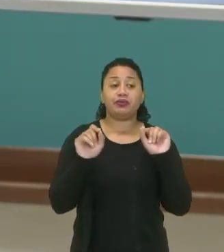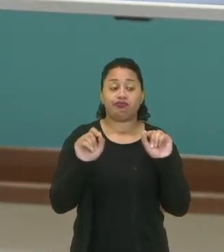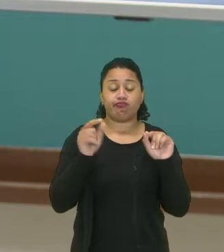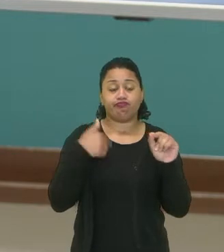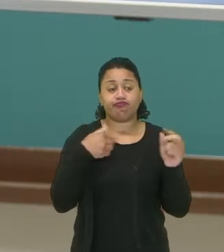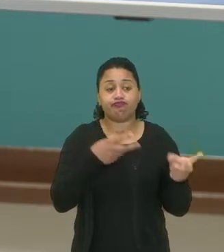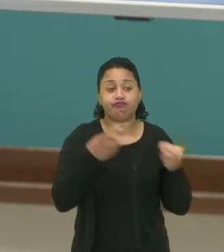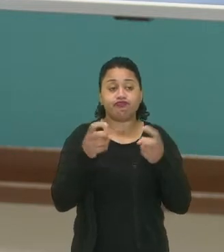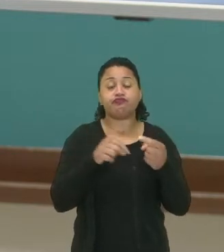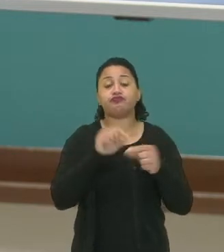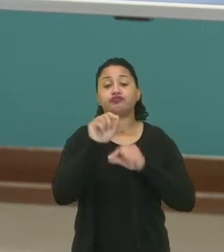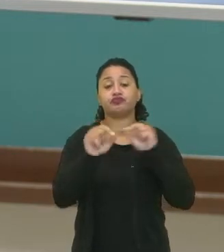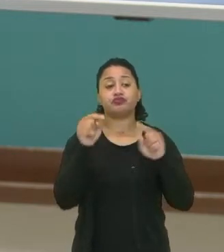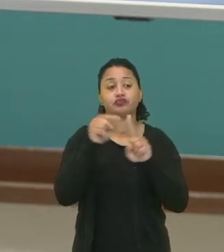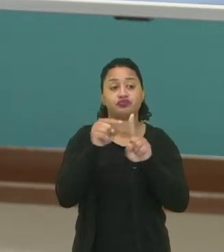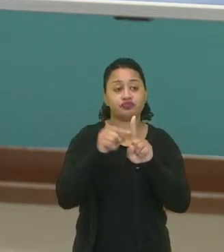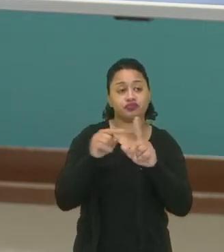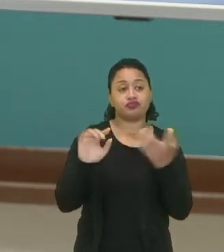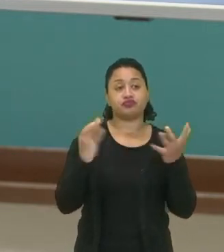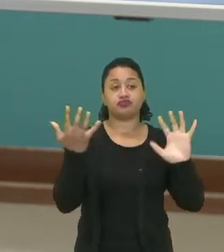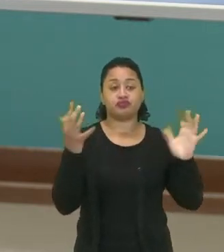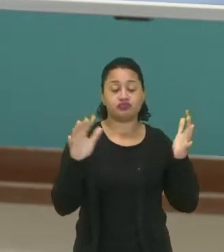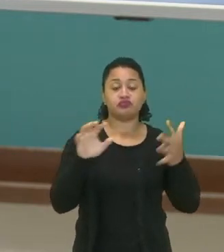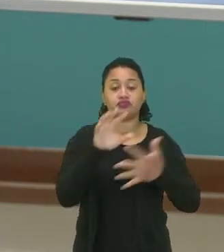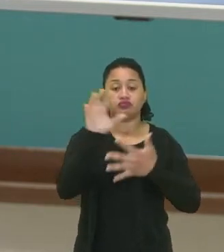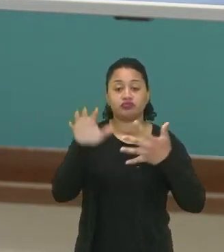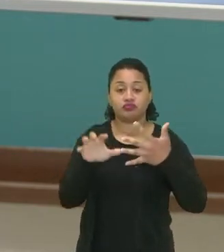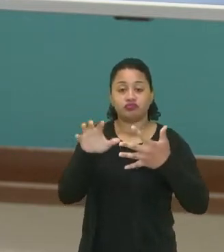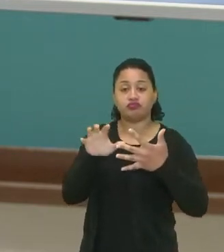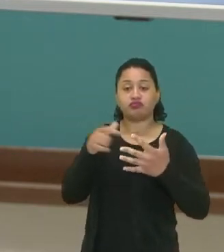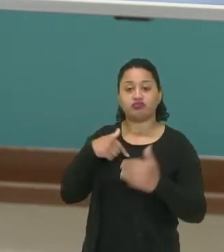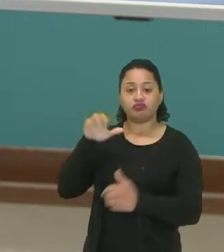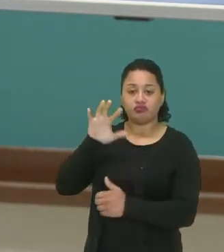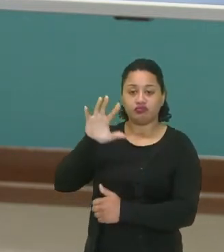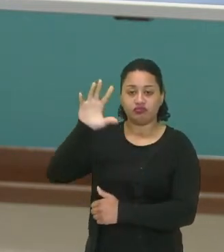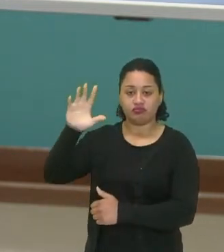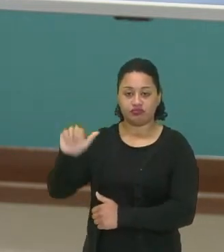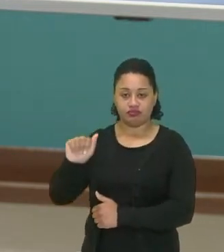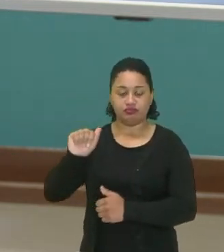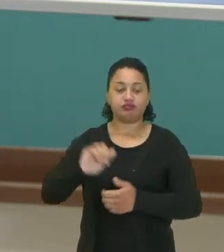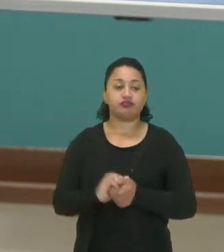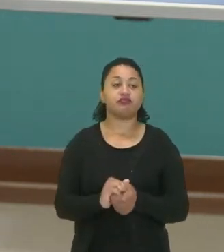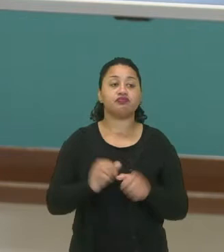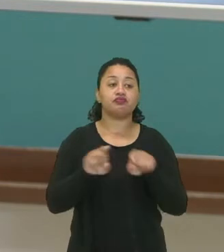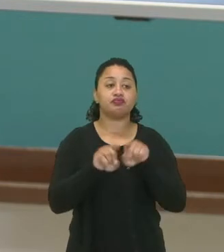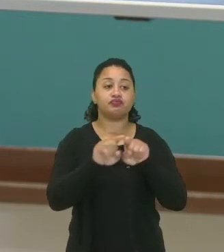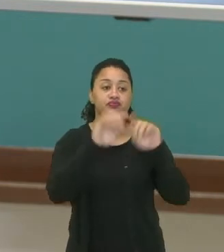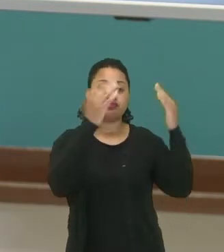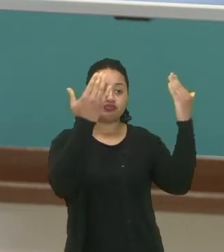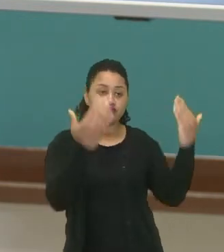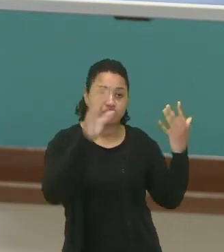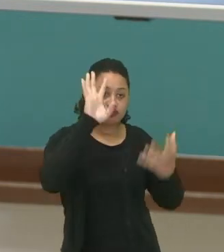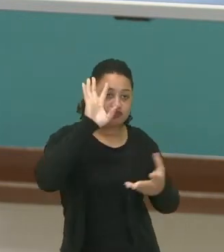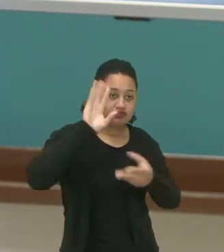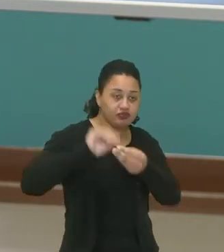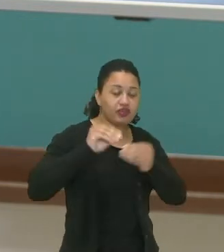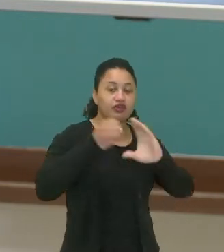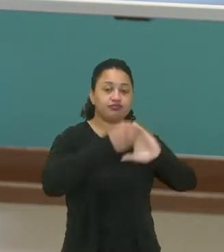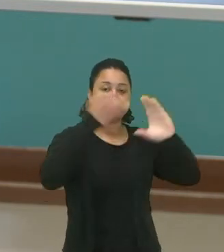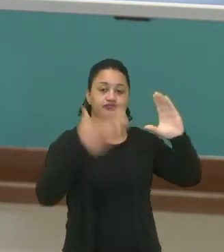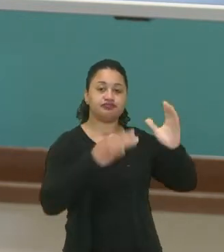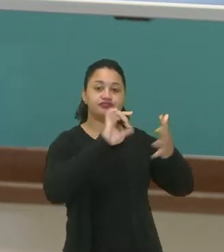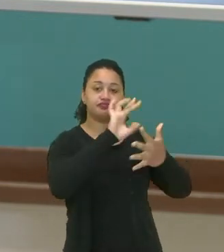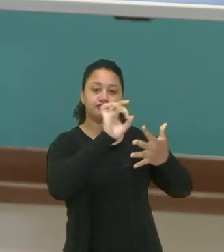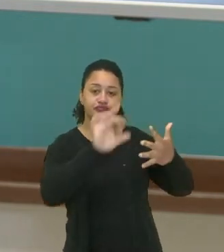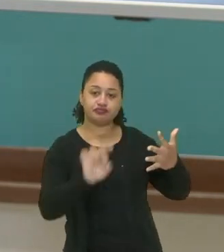é identificar os tipos climáticos do continente africano e também analisar e compreender essas características que cada um